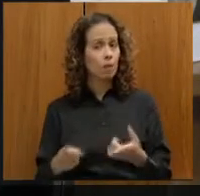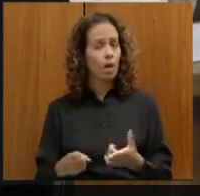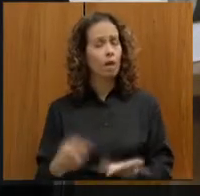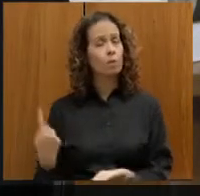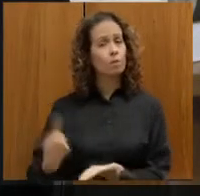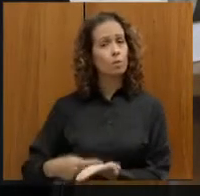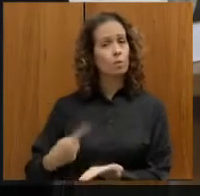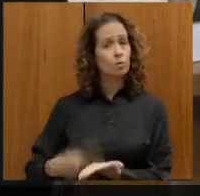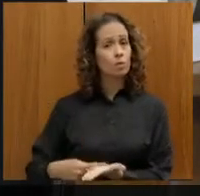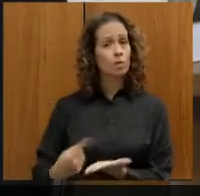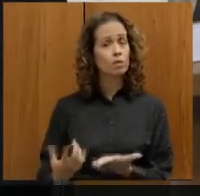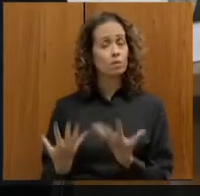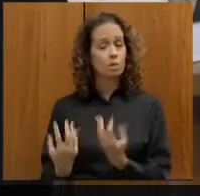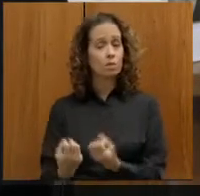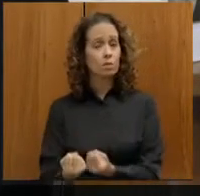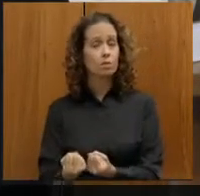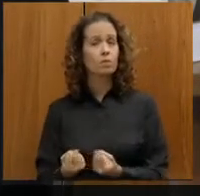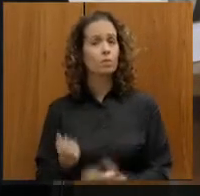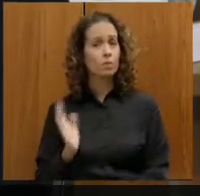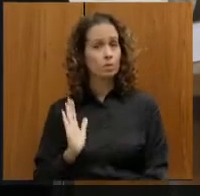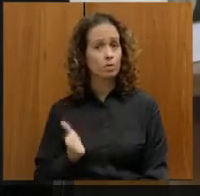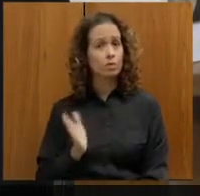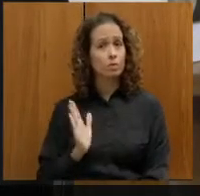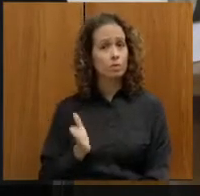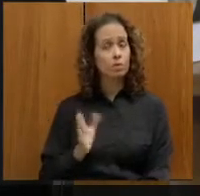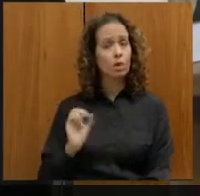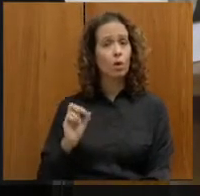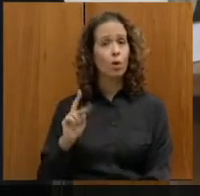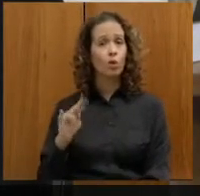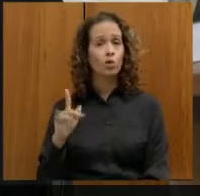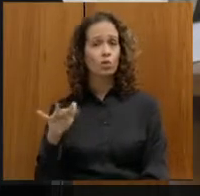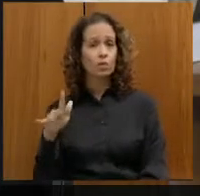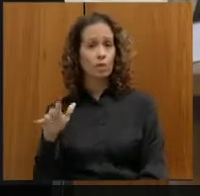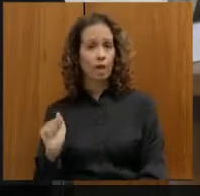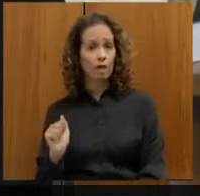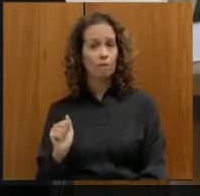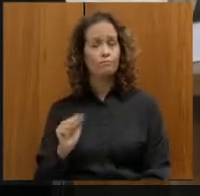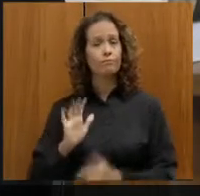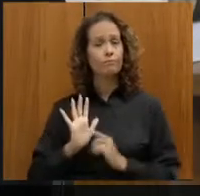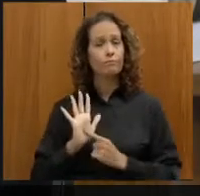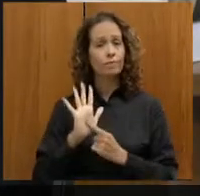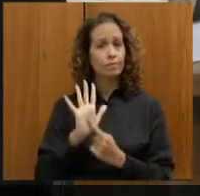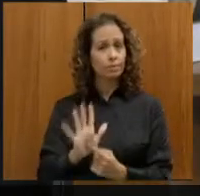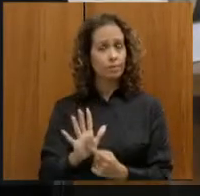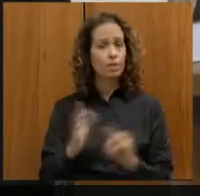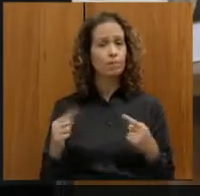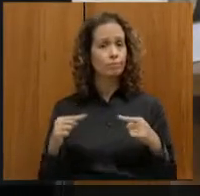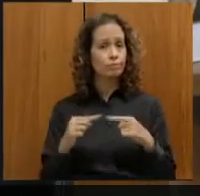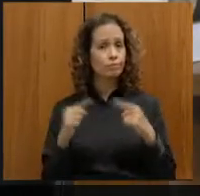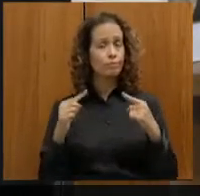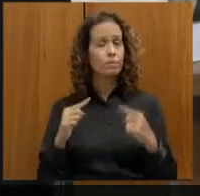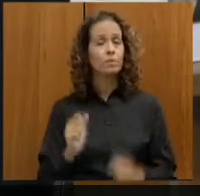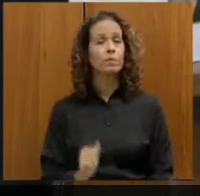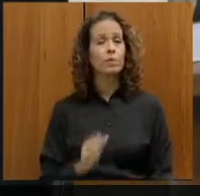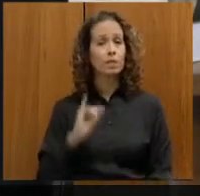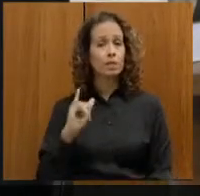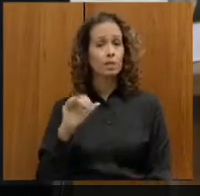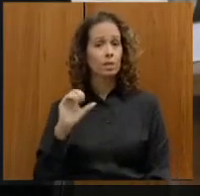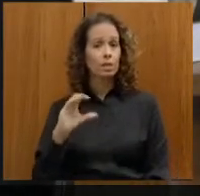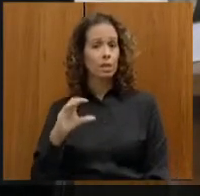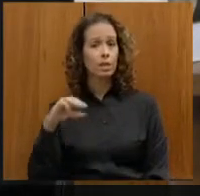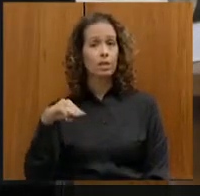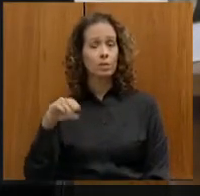compromisso que a gente assumiu Não de forma extraordinária de forma ordinário a apresentação é com relação a isenção de